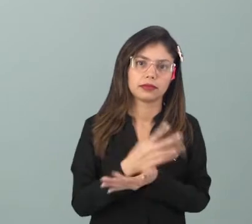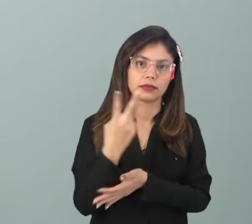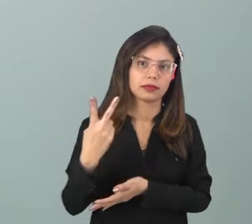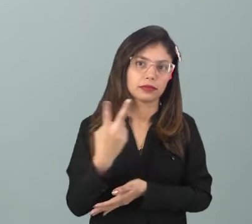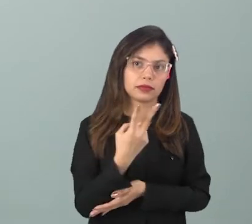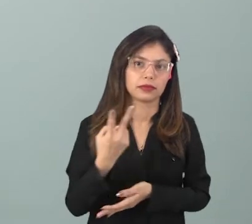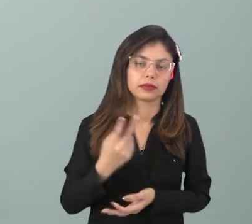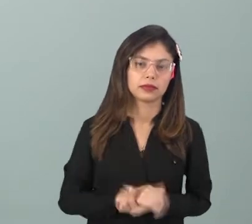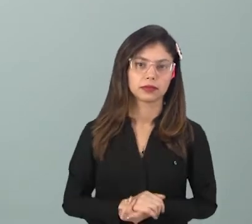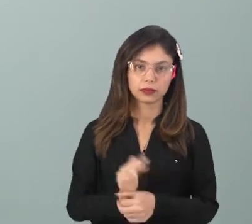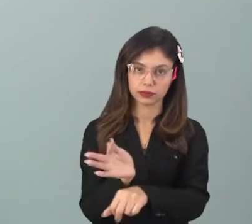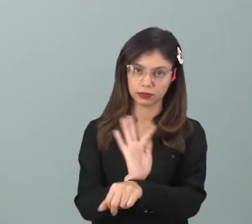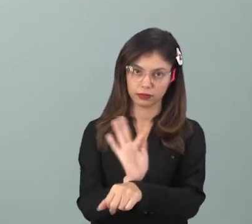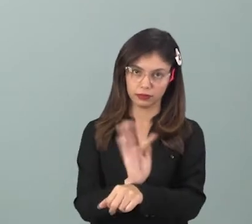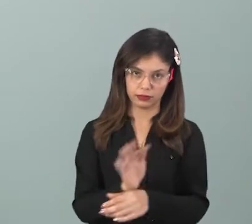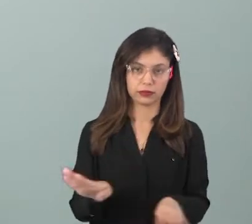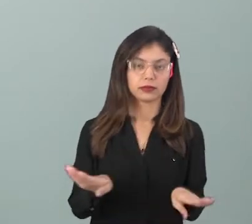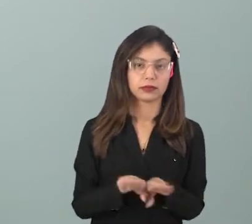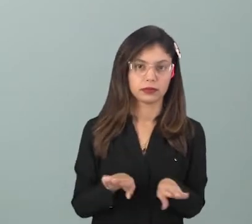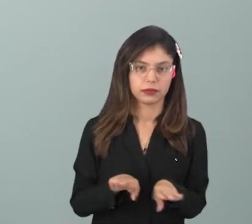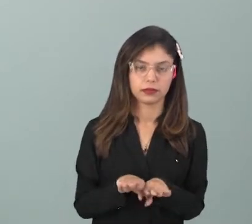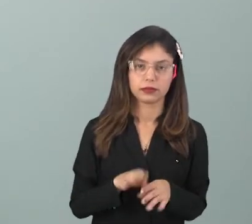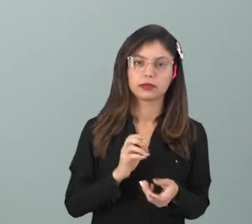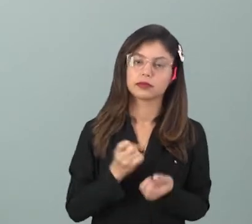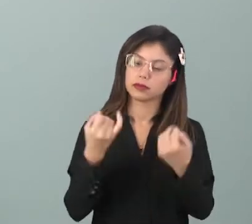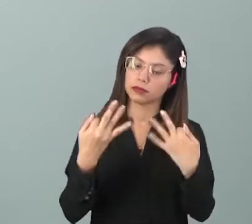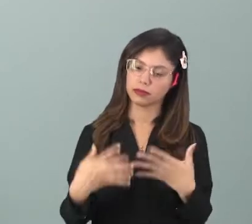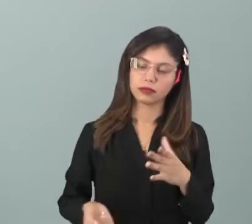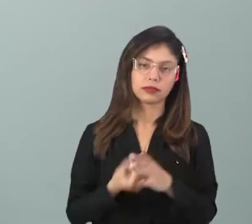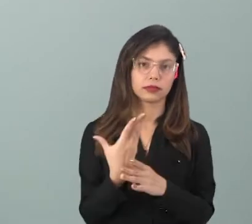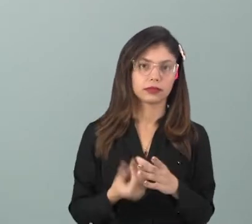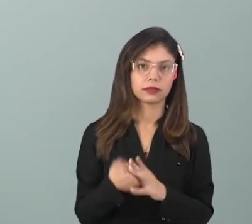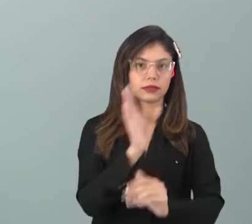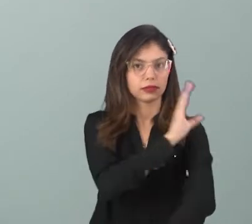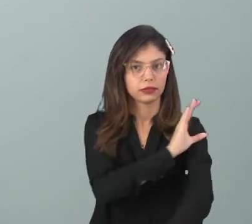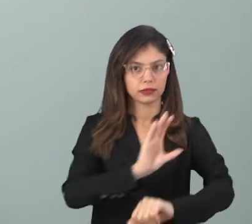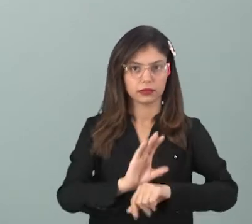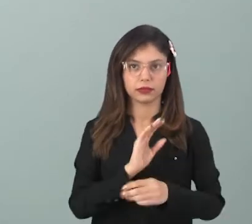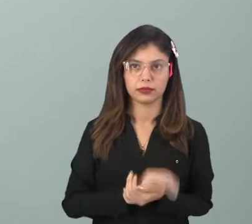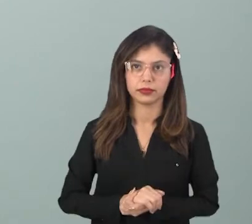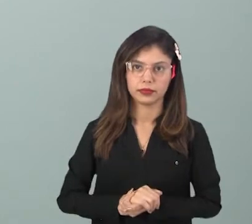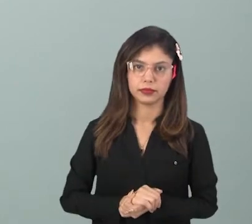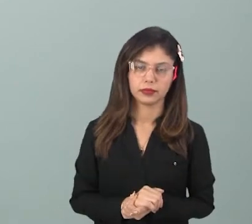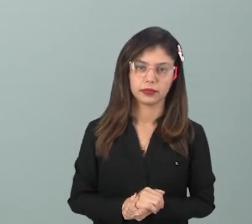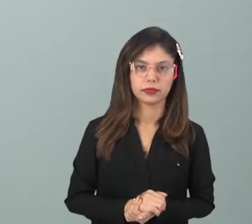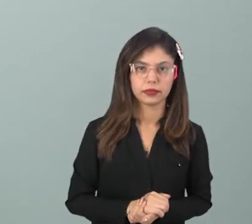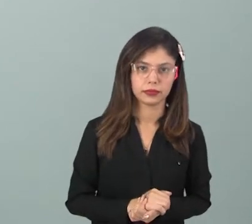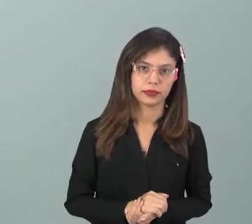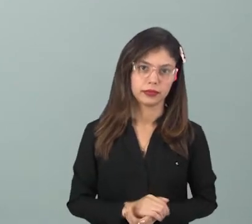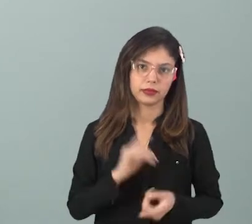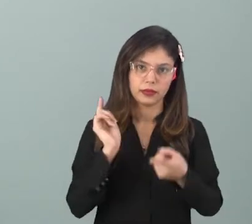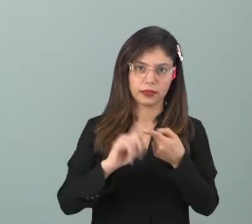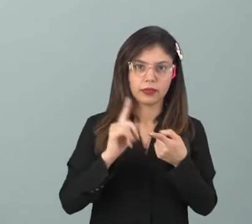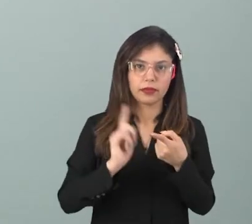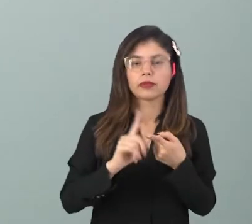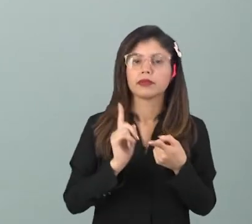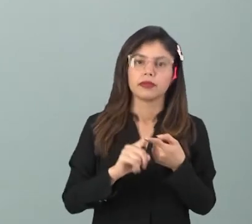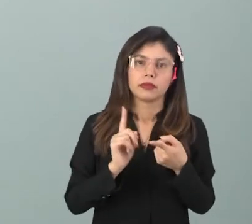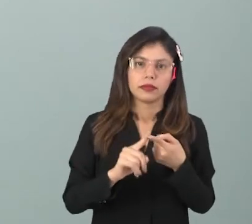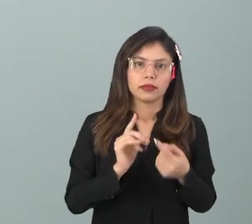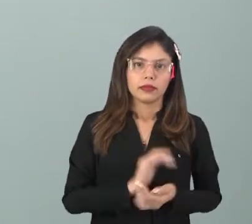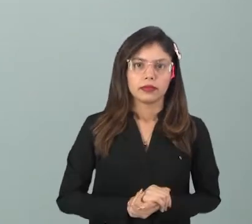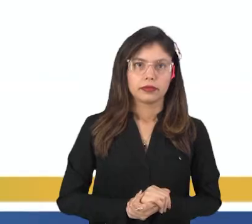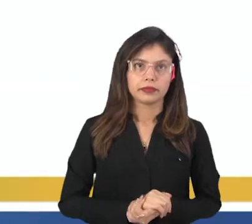uma duas sugestões de filmes também que se trata de uma produção cultural vamos lá verificar qual é a primeira sugestão